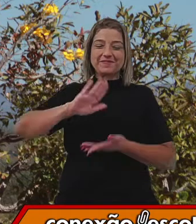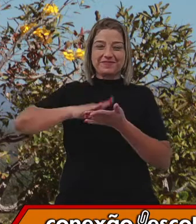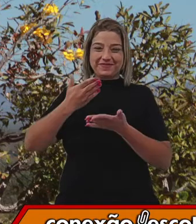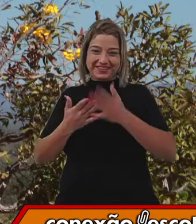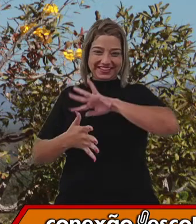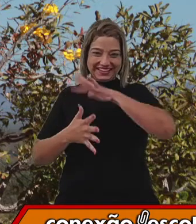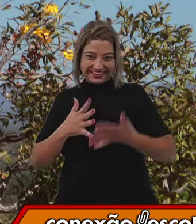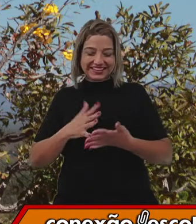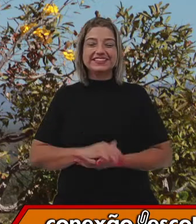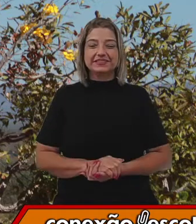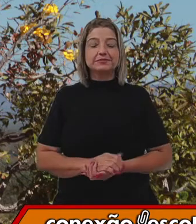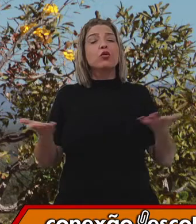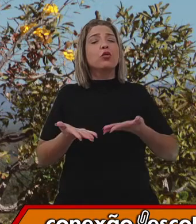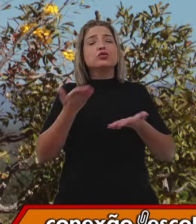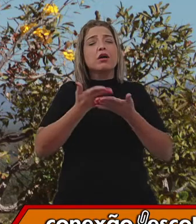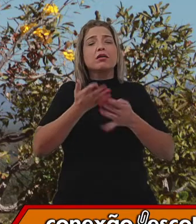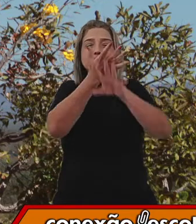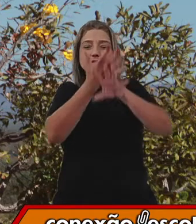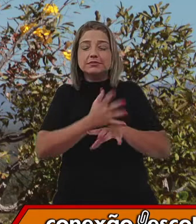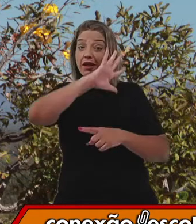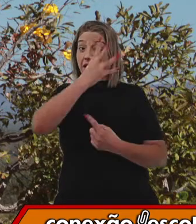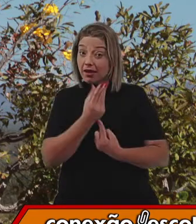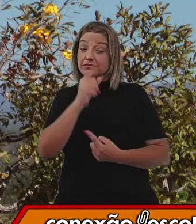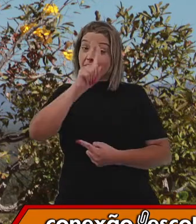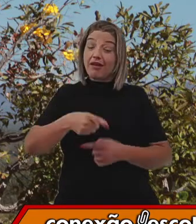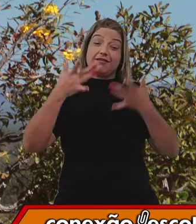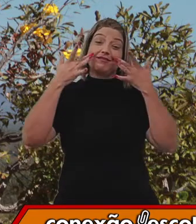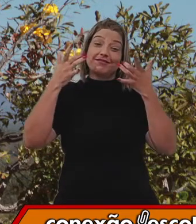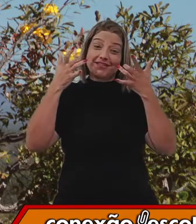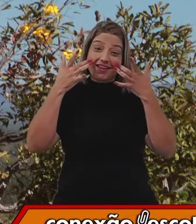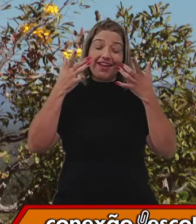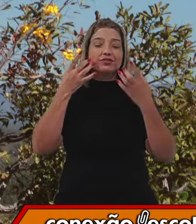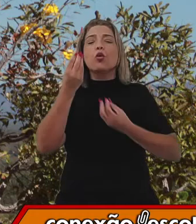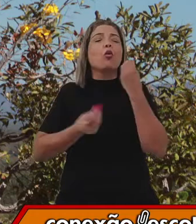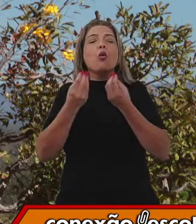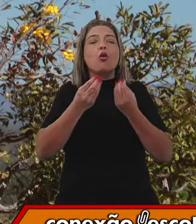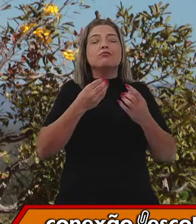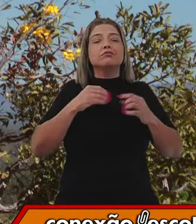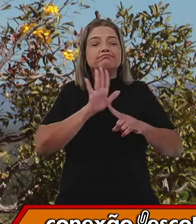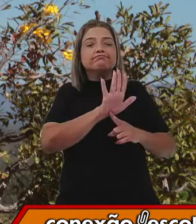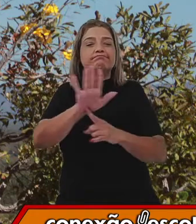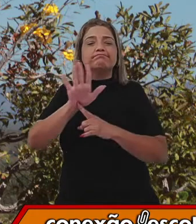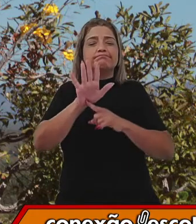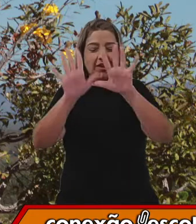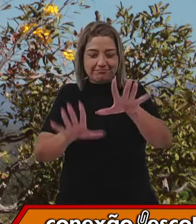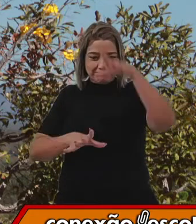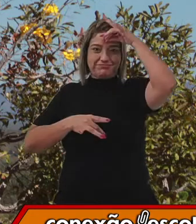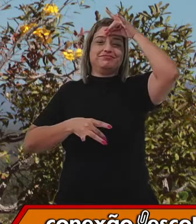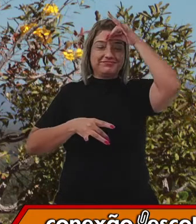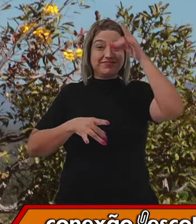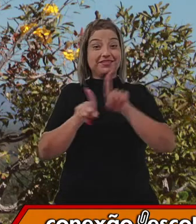arte, hoje, nós vamos falar sobre o teatro e a arte de representar e encenar ao vivo.